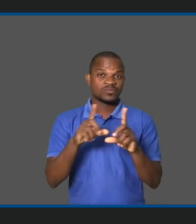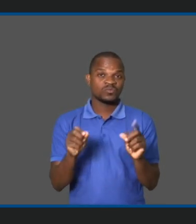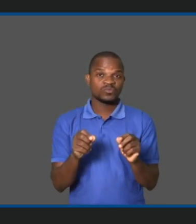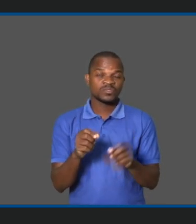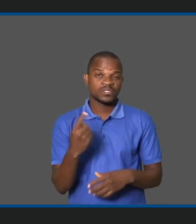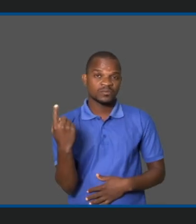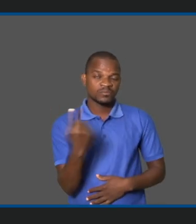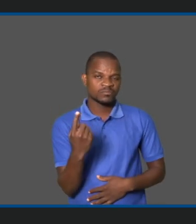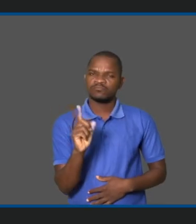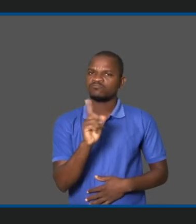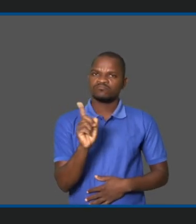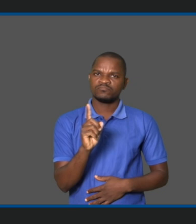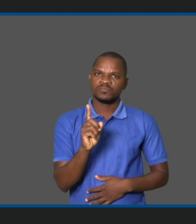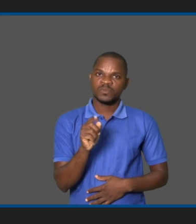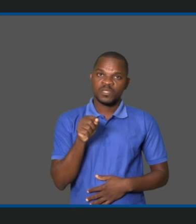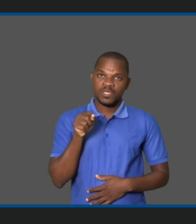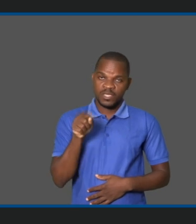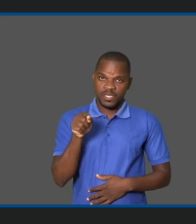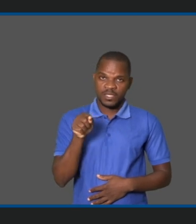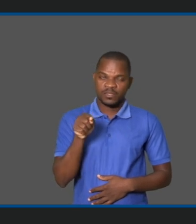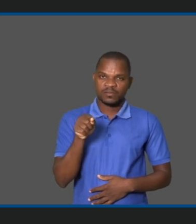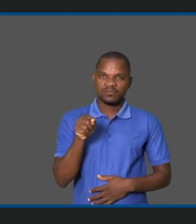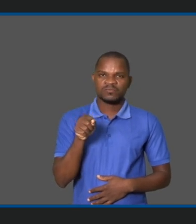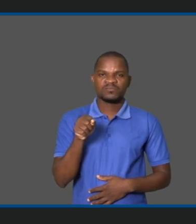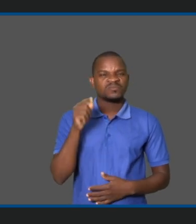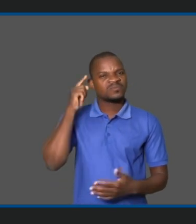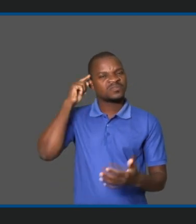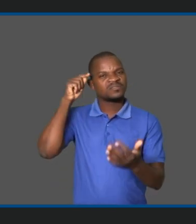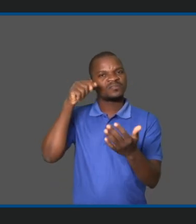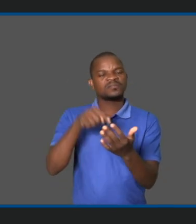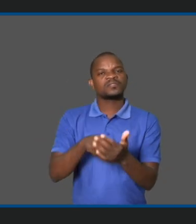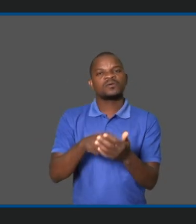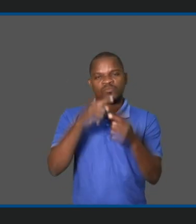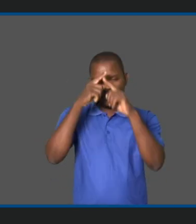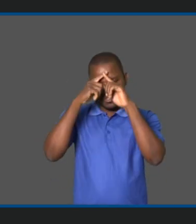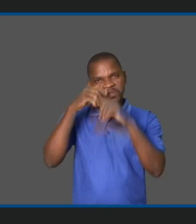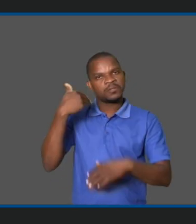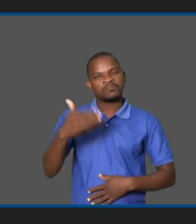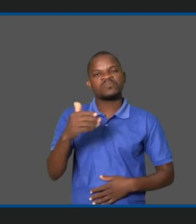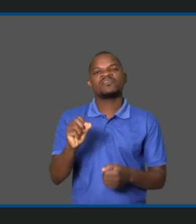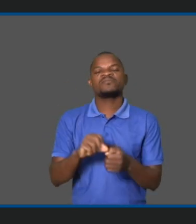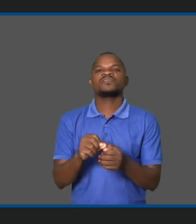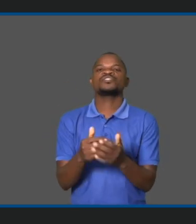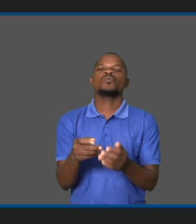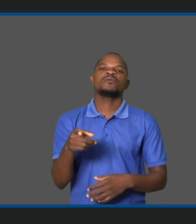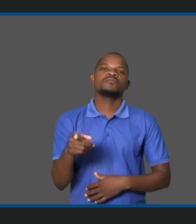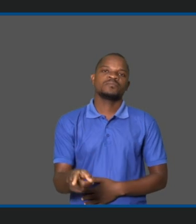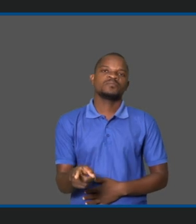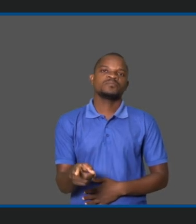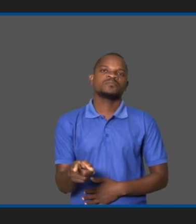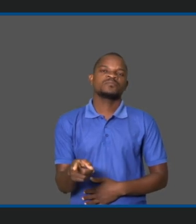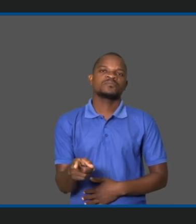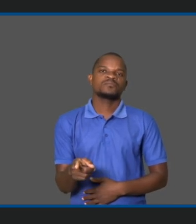comportamento da Polícia, a grosso modo, relativamente perante o cidadão.